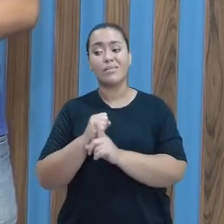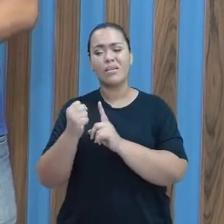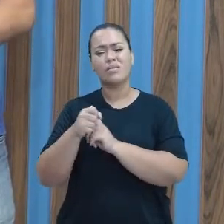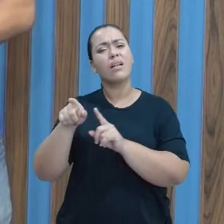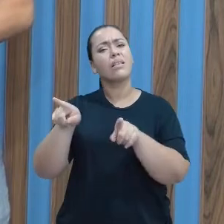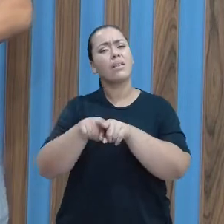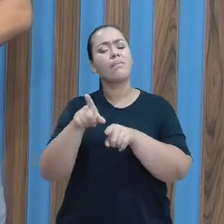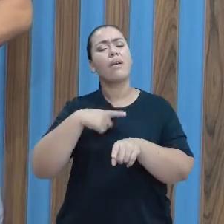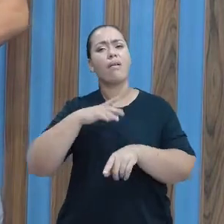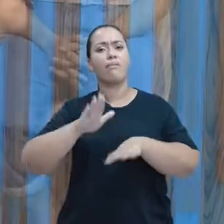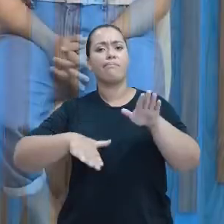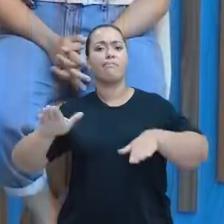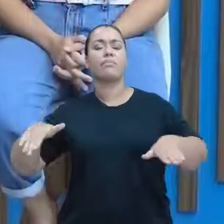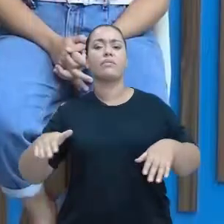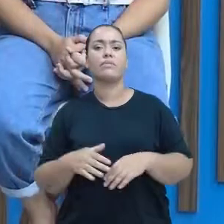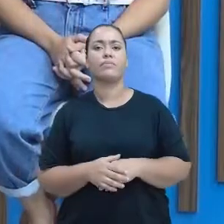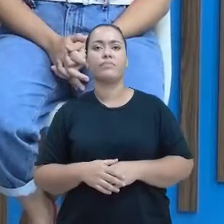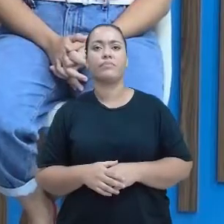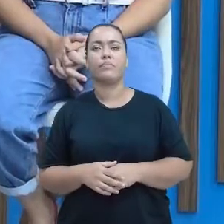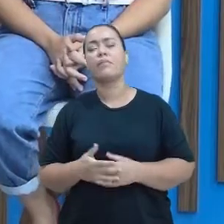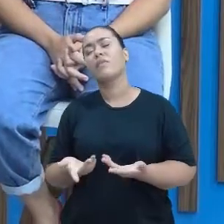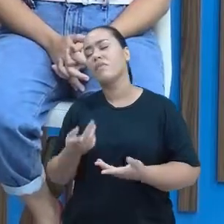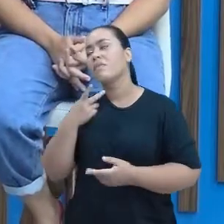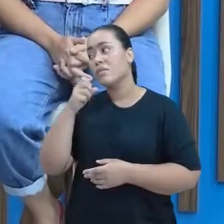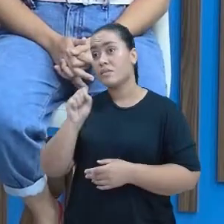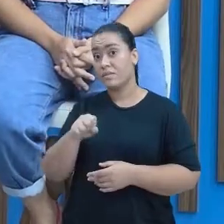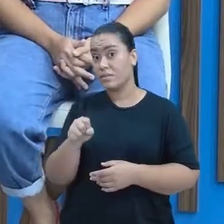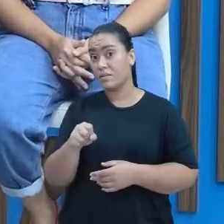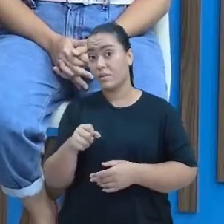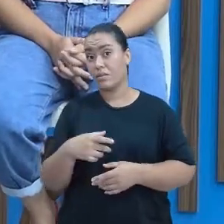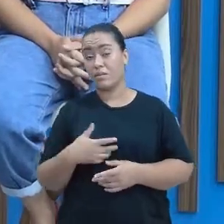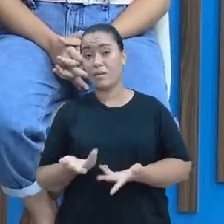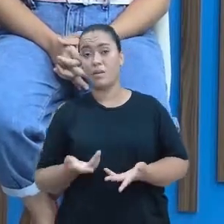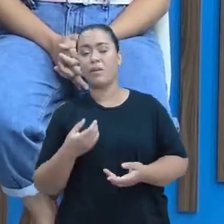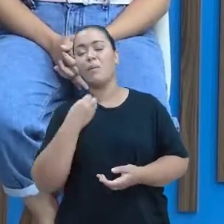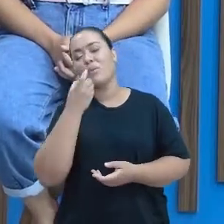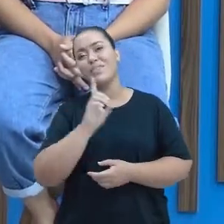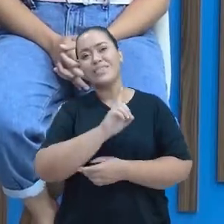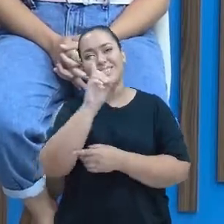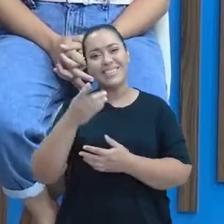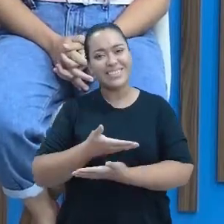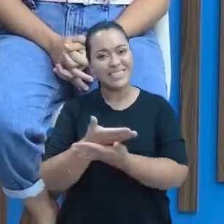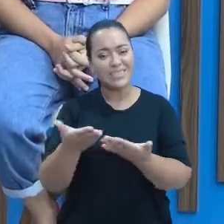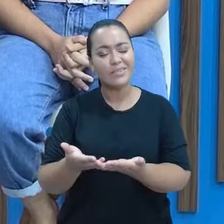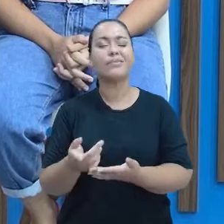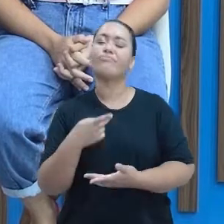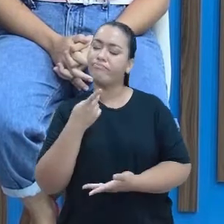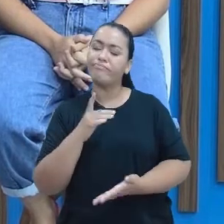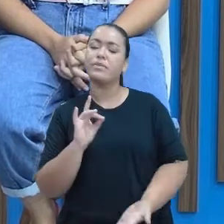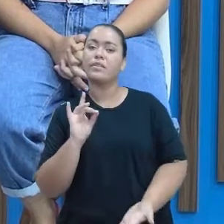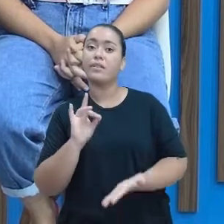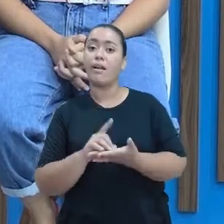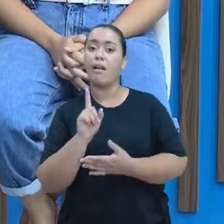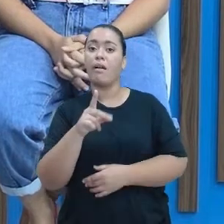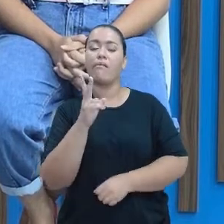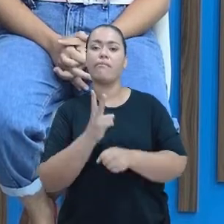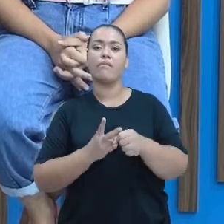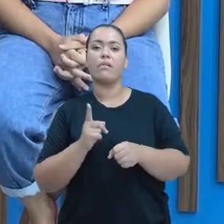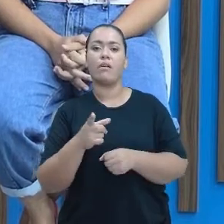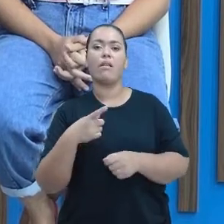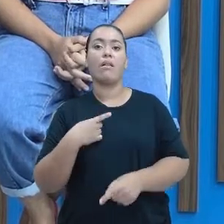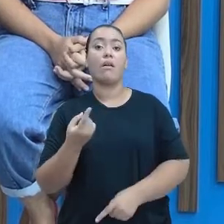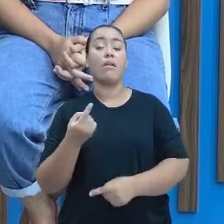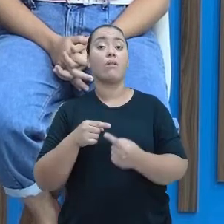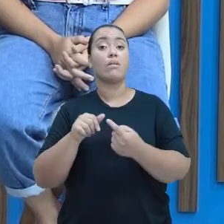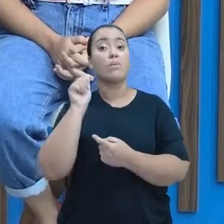senhora observa isso? Sim, Nelson. Bom dia a todas as colegas. De fato, essa violência contra a mulher,